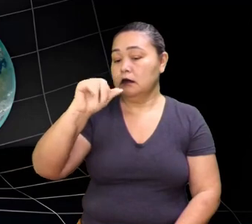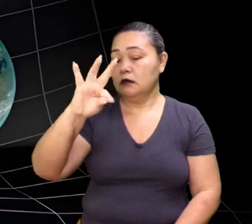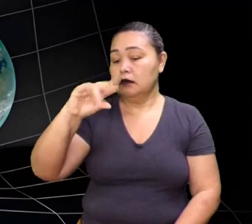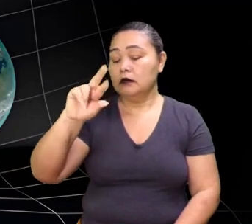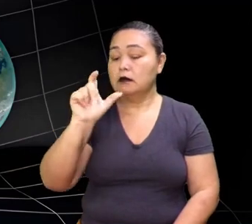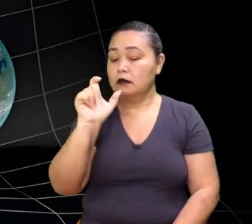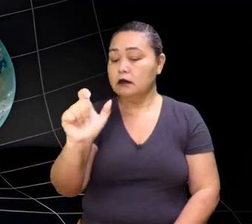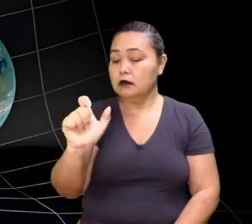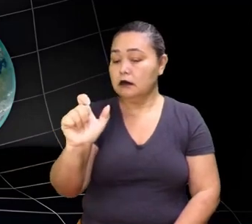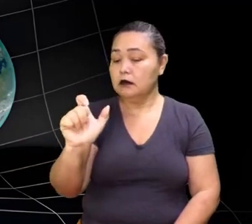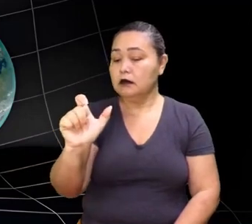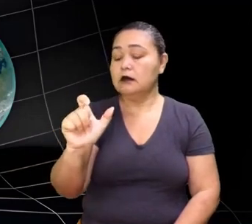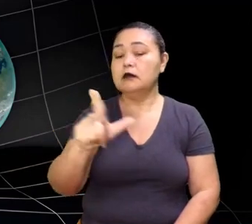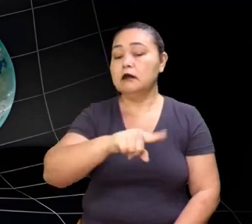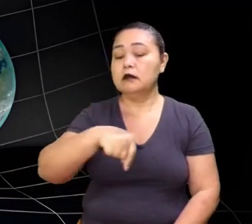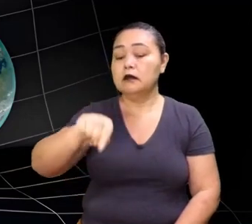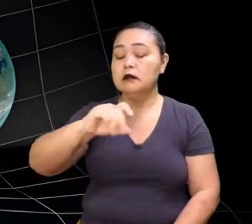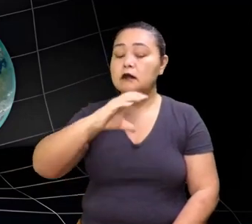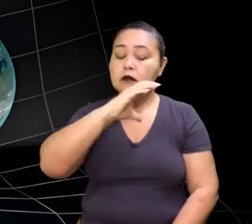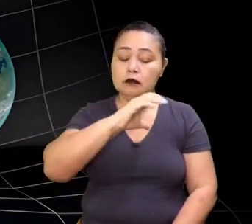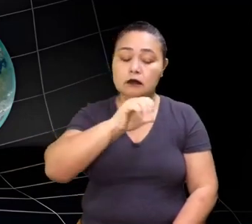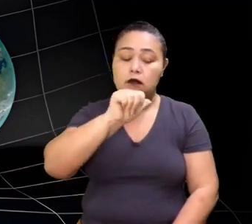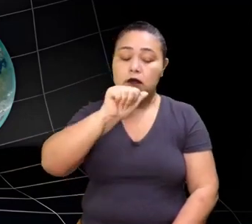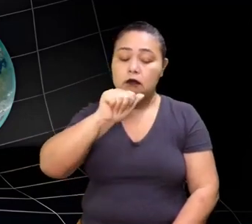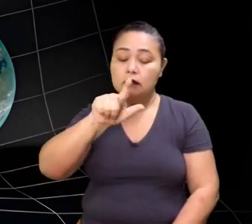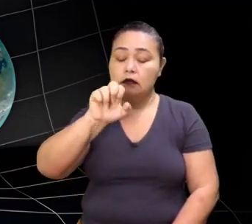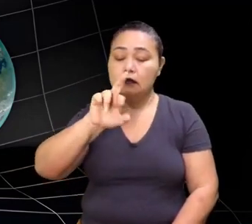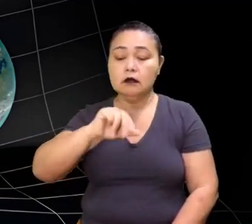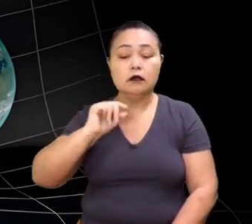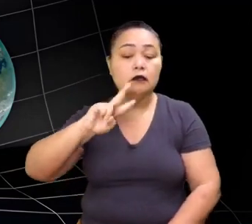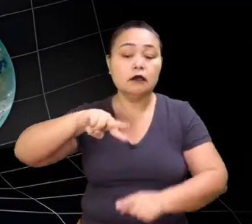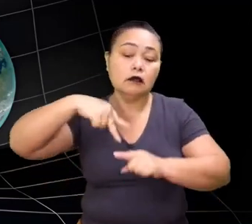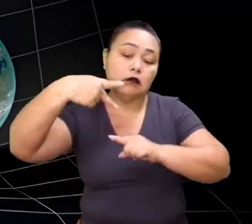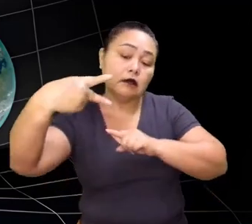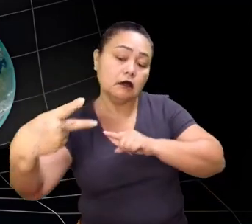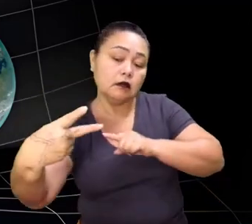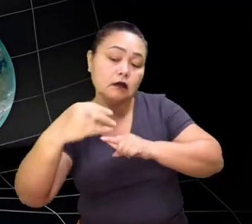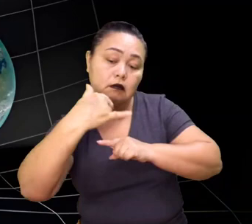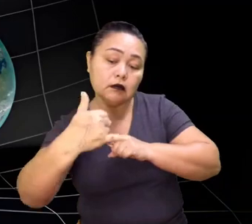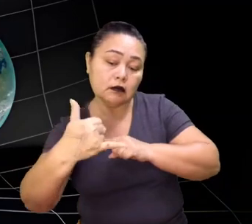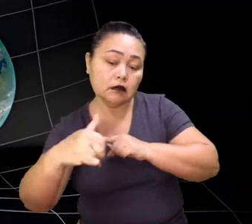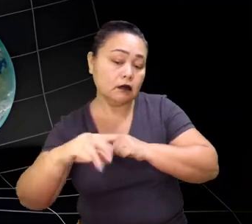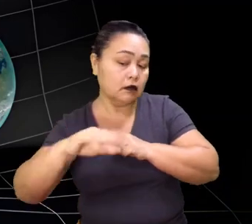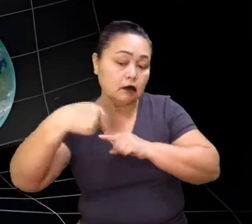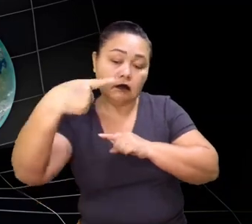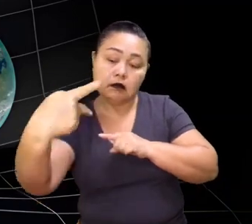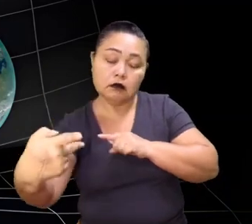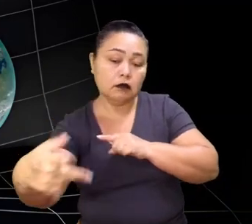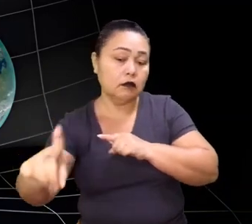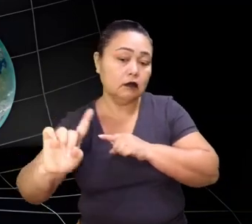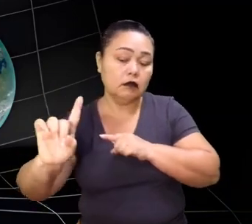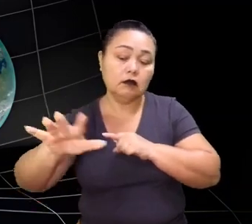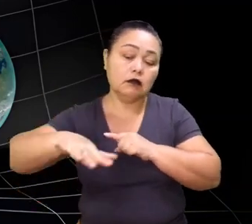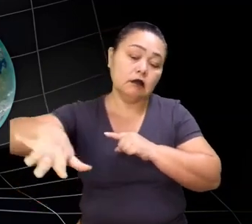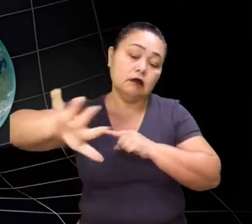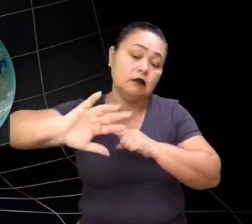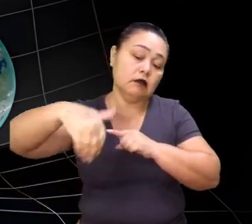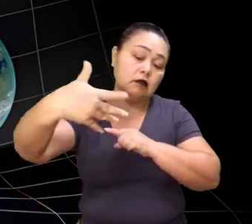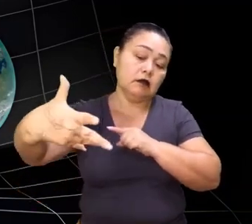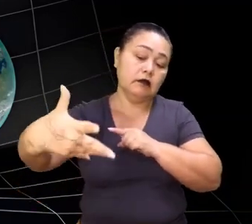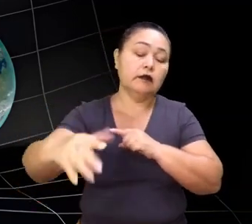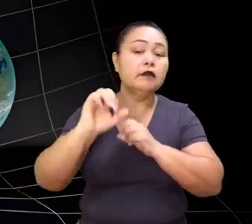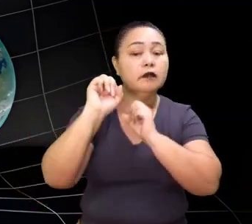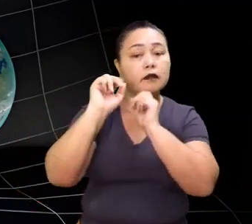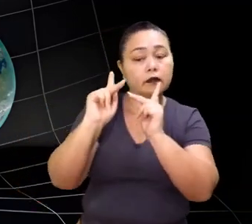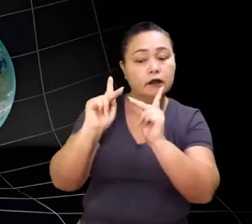nessa palavra que é quando o calor no caso não transfere energia térmica né o corpo para o meio exterior